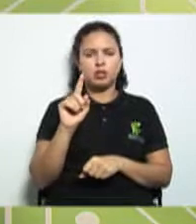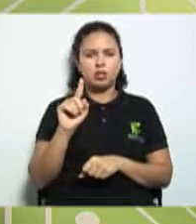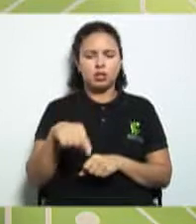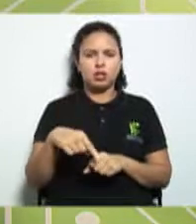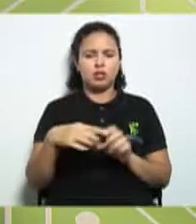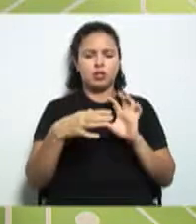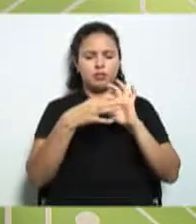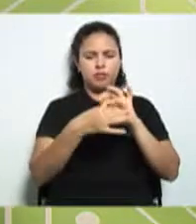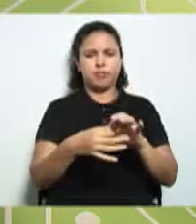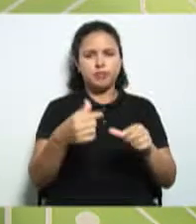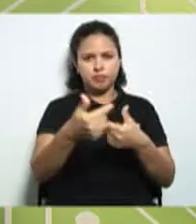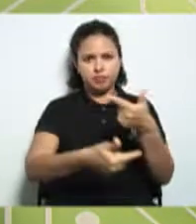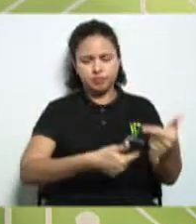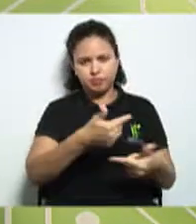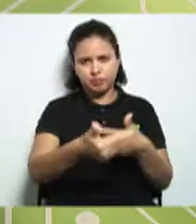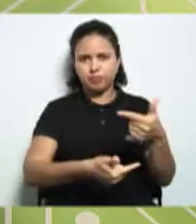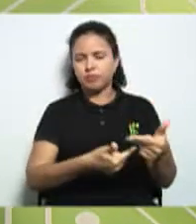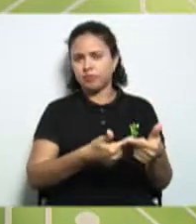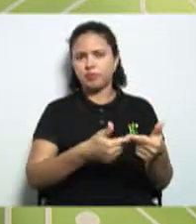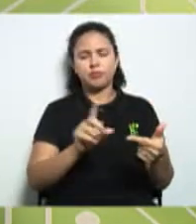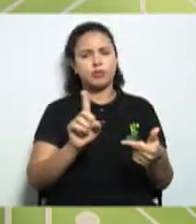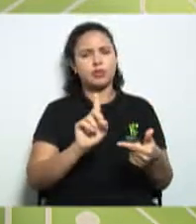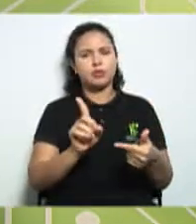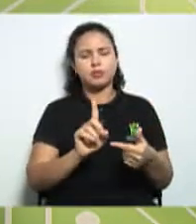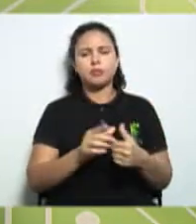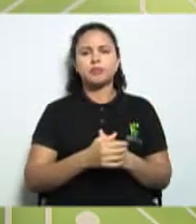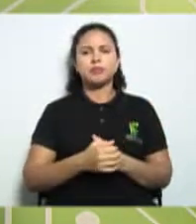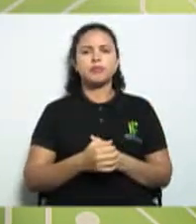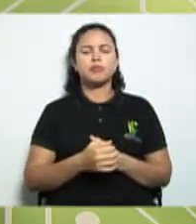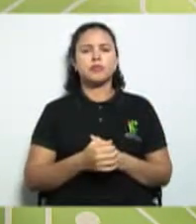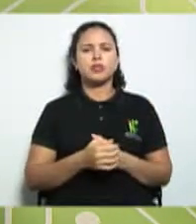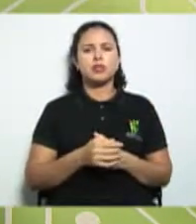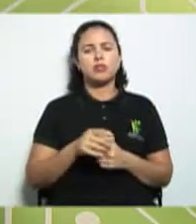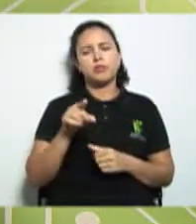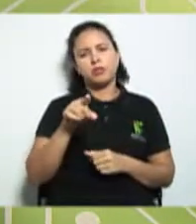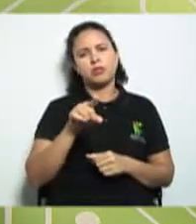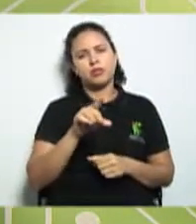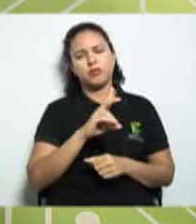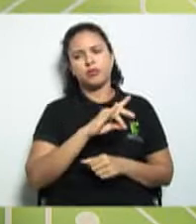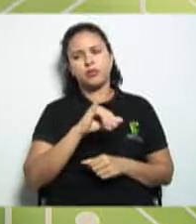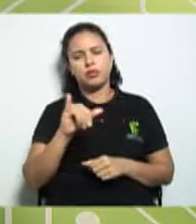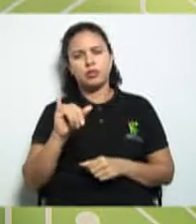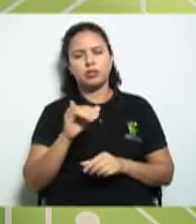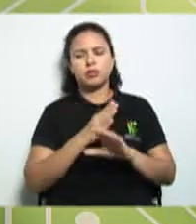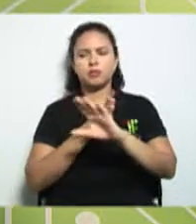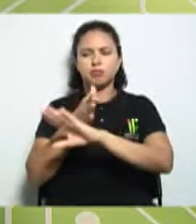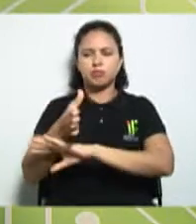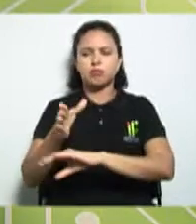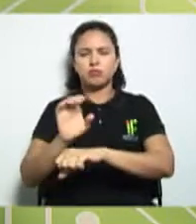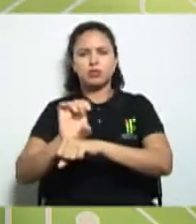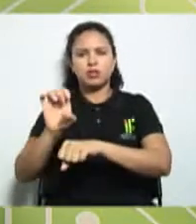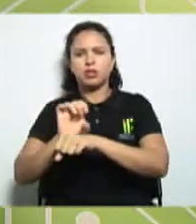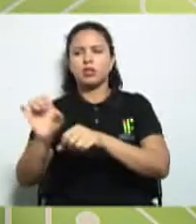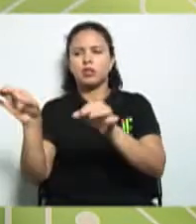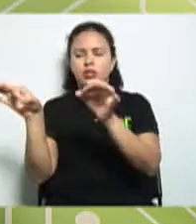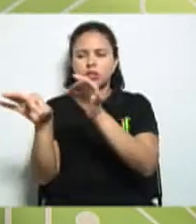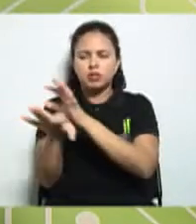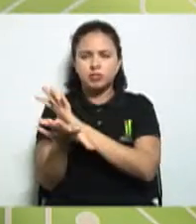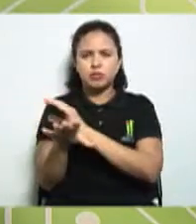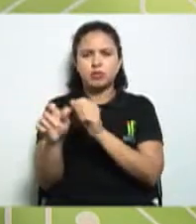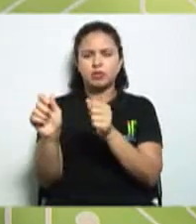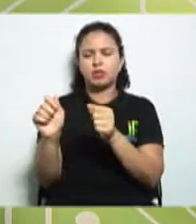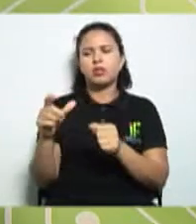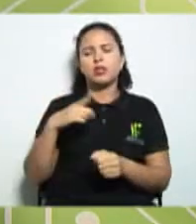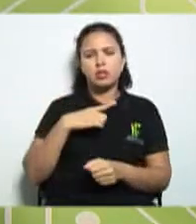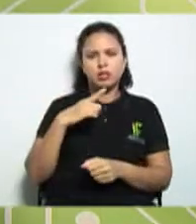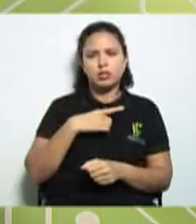de emprego, tá? Então, ninguém pode ir para estágio pensando assim, quando eu terminar meu estágio, já vou estar